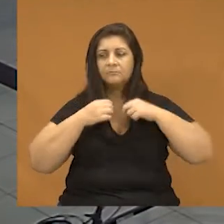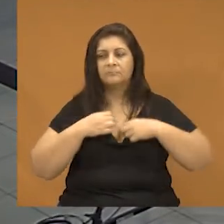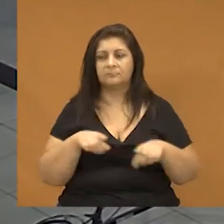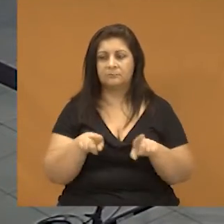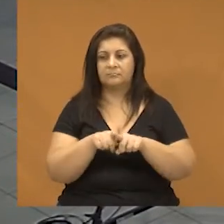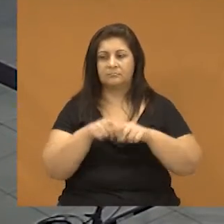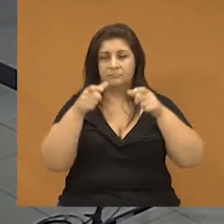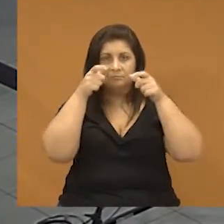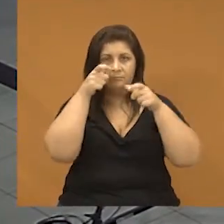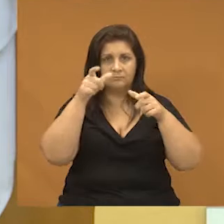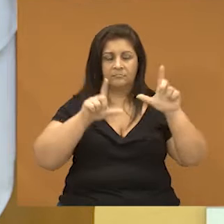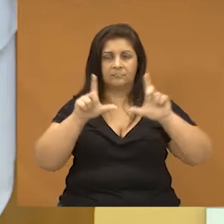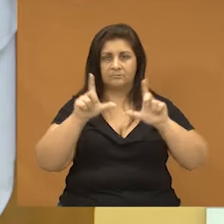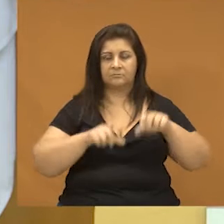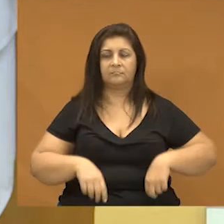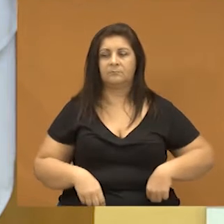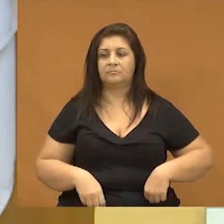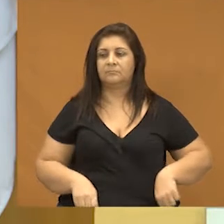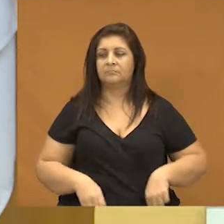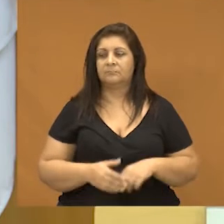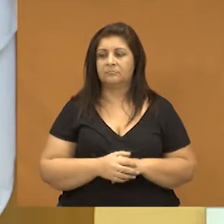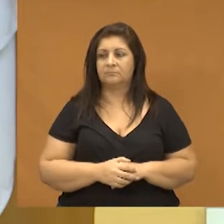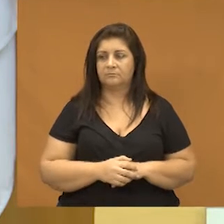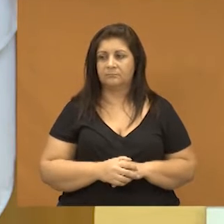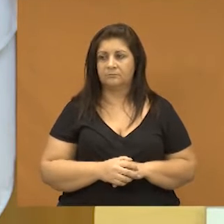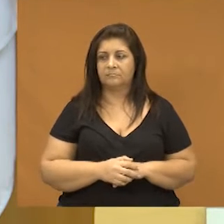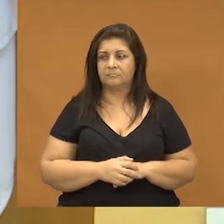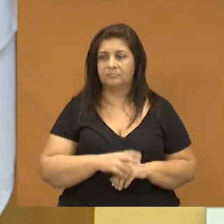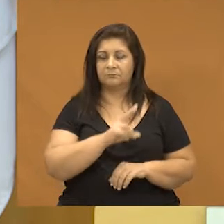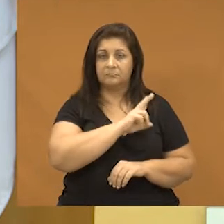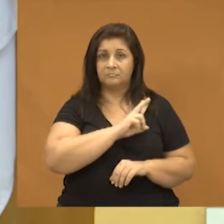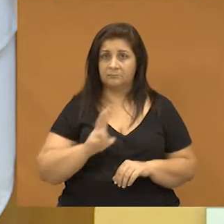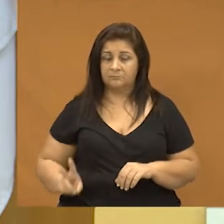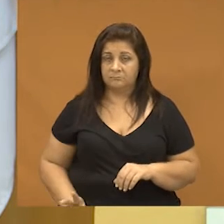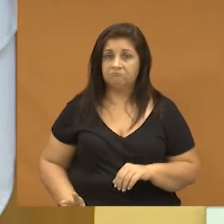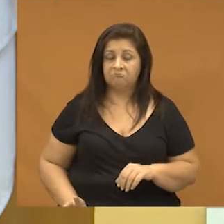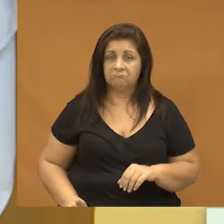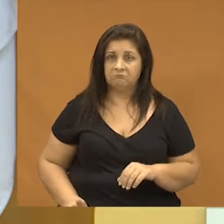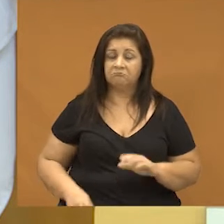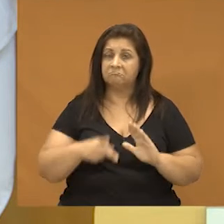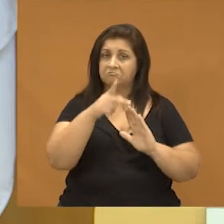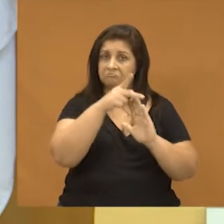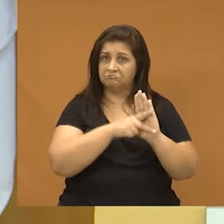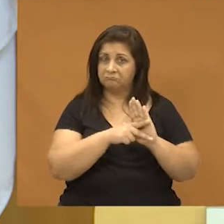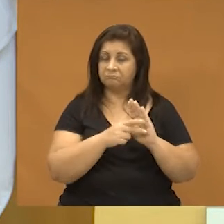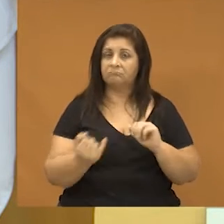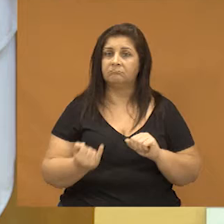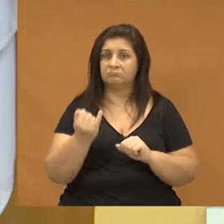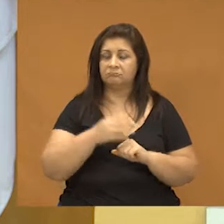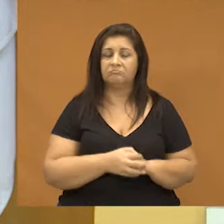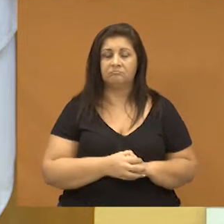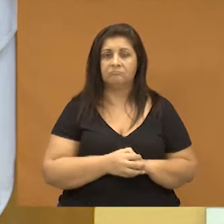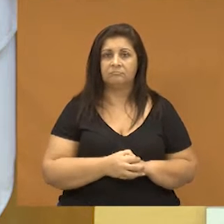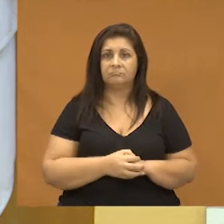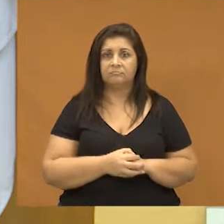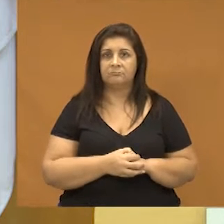pela TV Câmara através da internet e da TV. Aderbal, um projeto muito importante para ser colocado em pauta. Quero